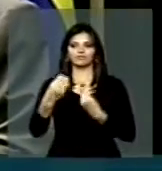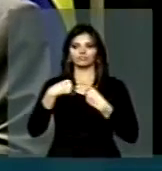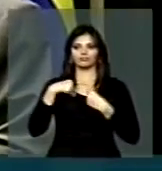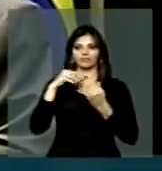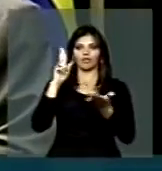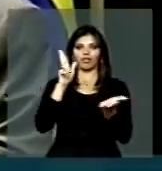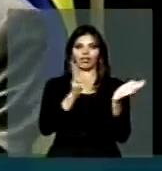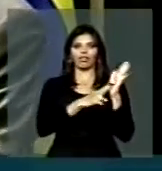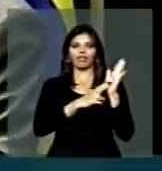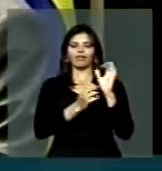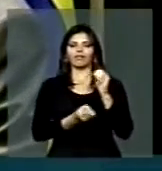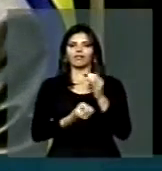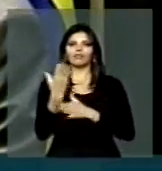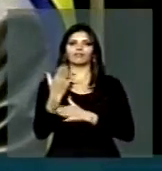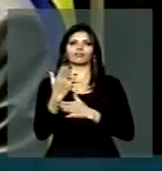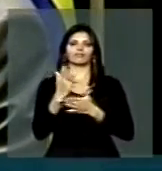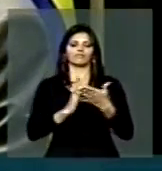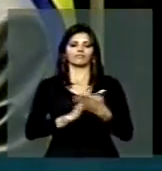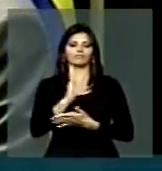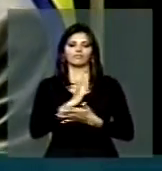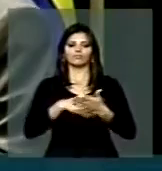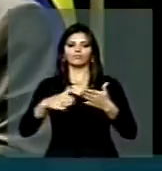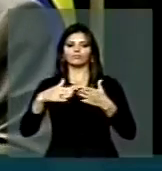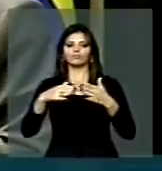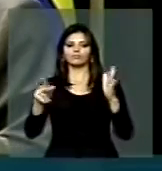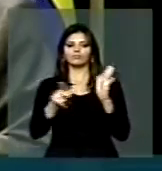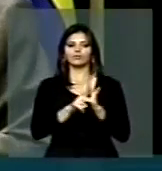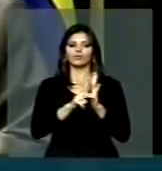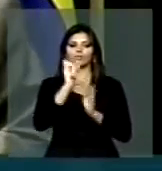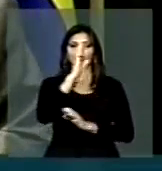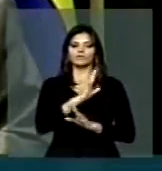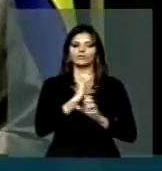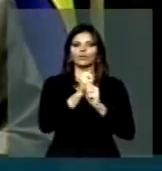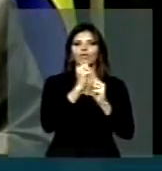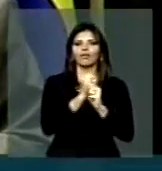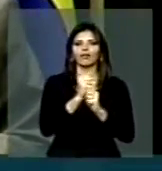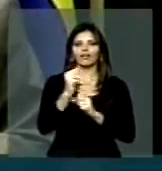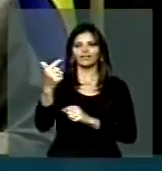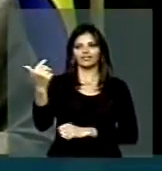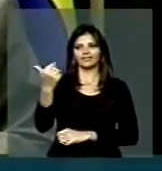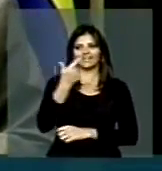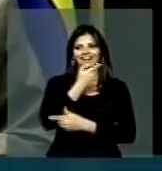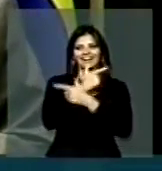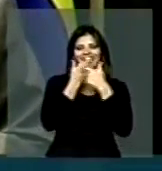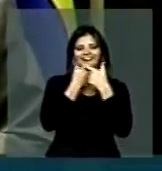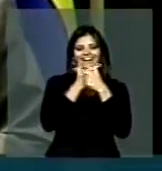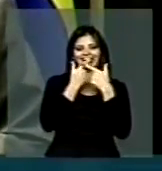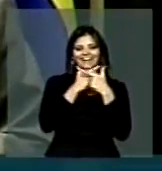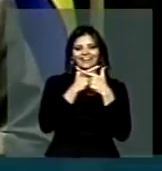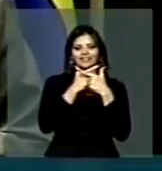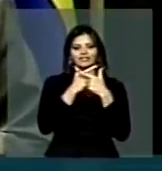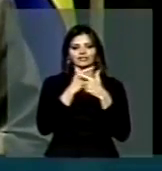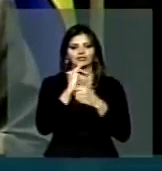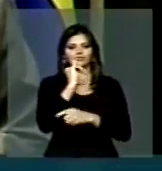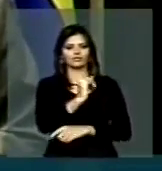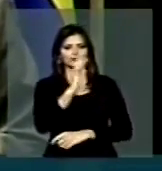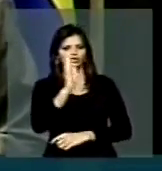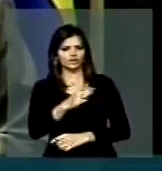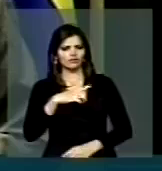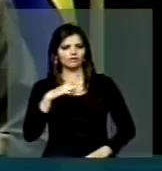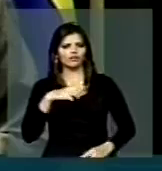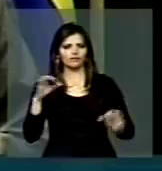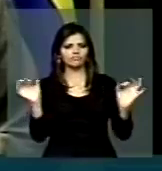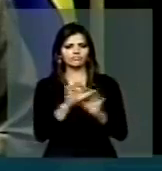Tesouro não vai emitir uma série especial das letras para o Brasil contar. Aí ele sorriu e me disse, vocês já têm essas letras. É